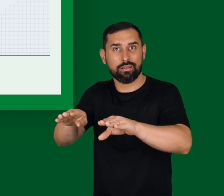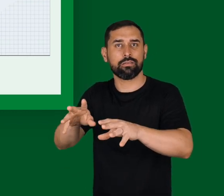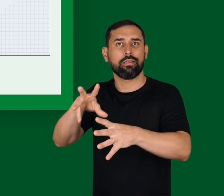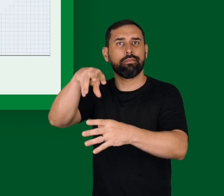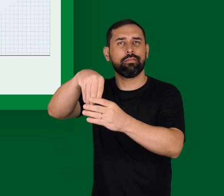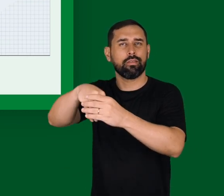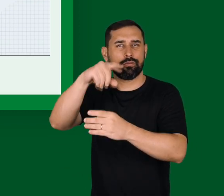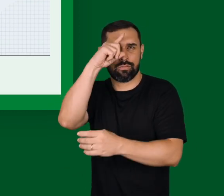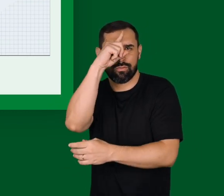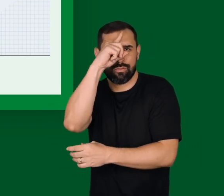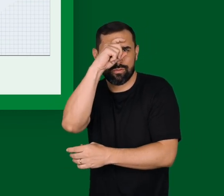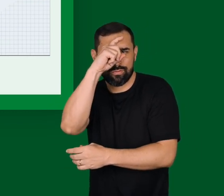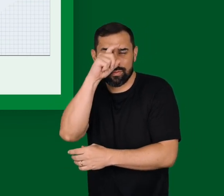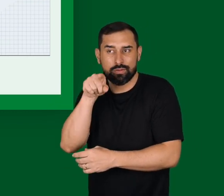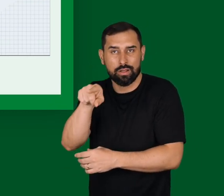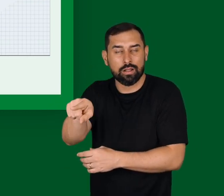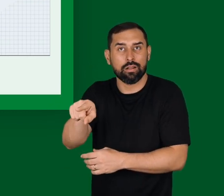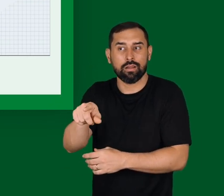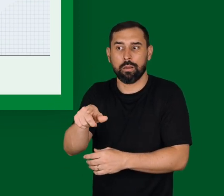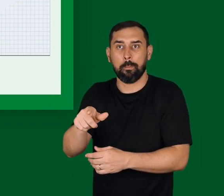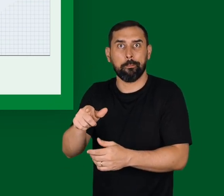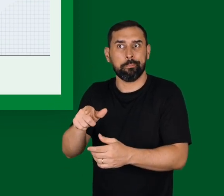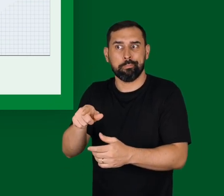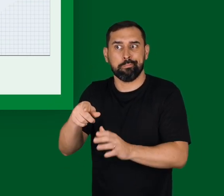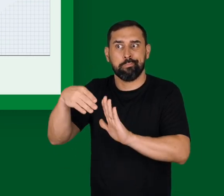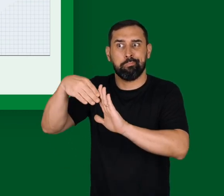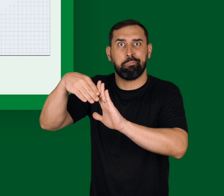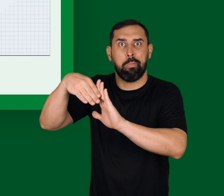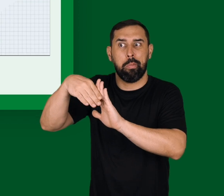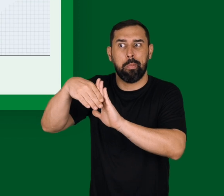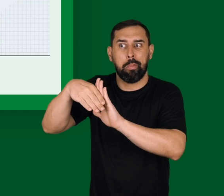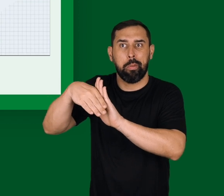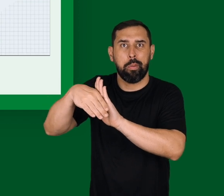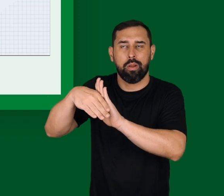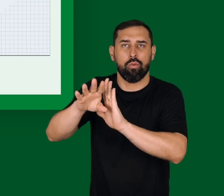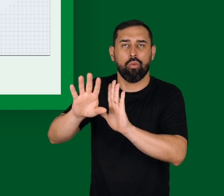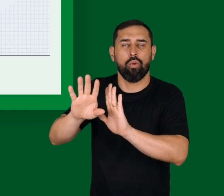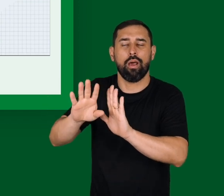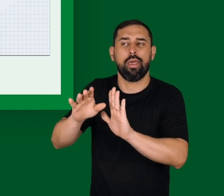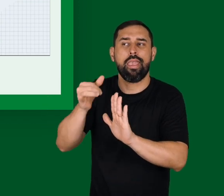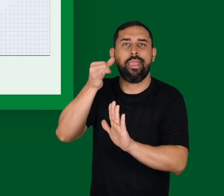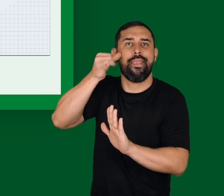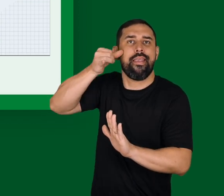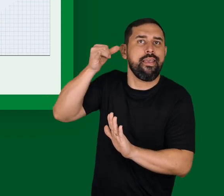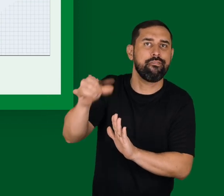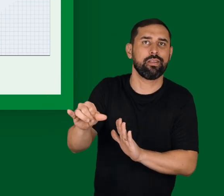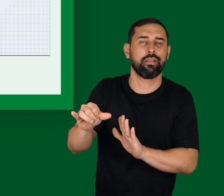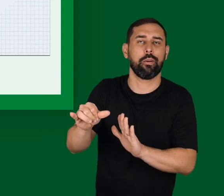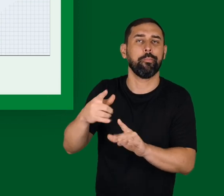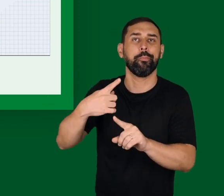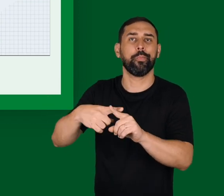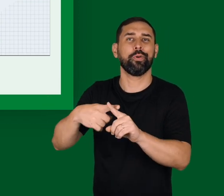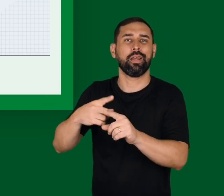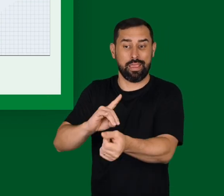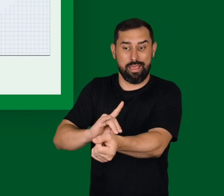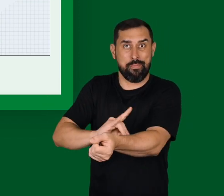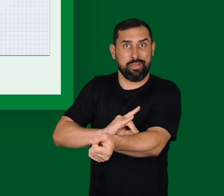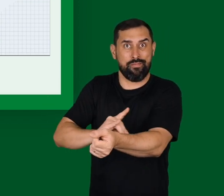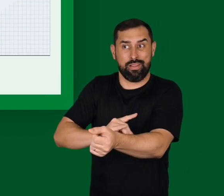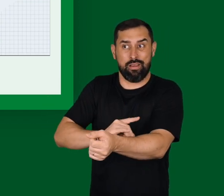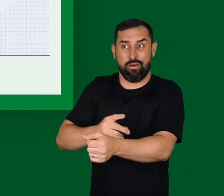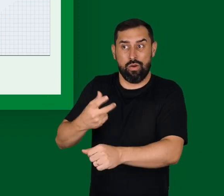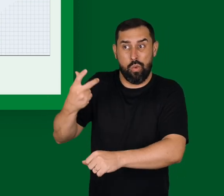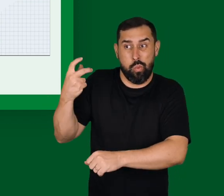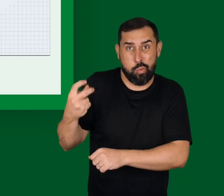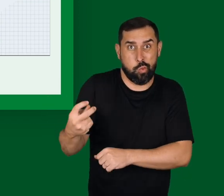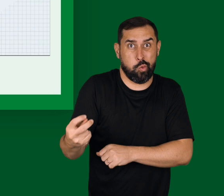aquelas crianças que estão dentro das unidades hospitalares, a gente retarde o início da droga, que é a epinefrina, né? A adrenalina